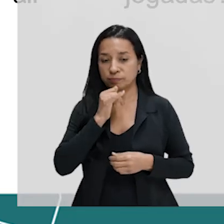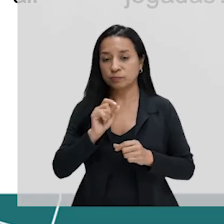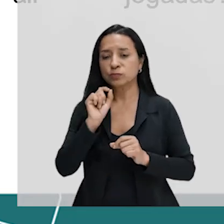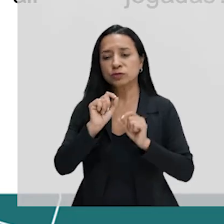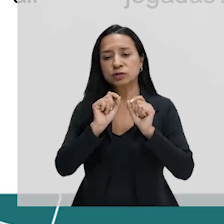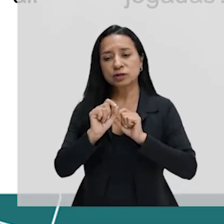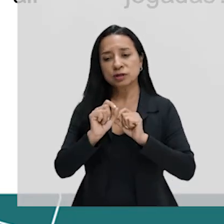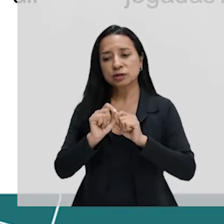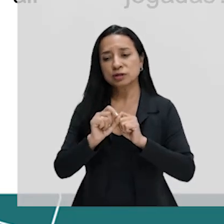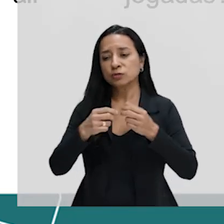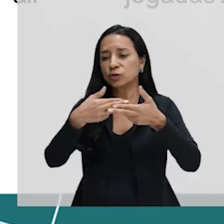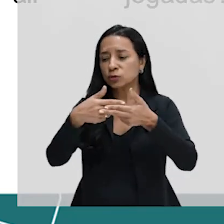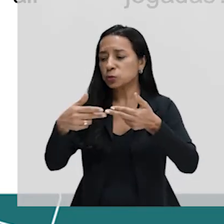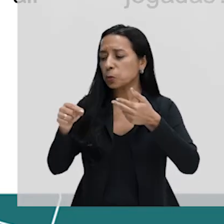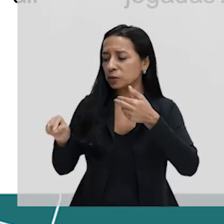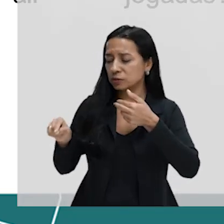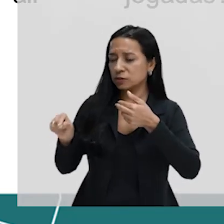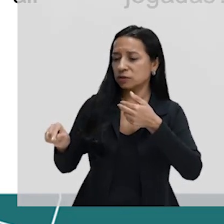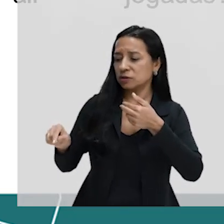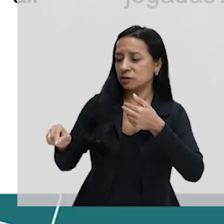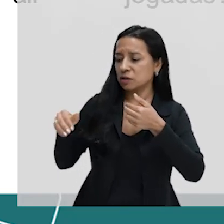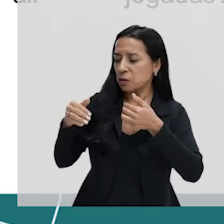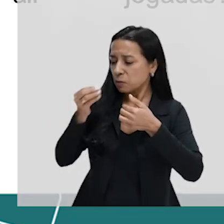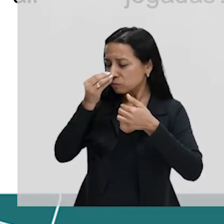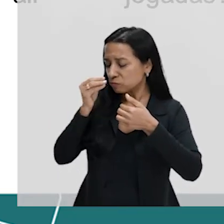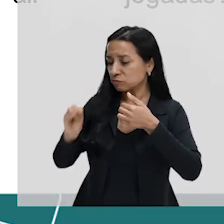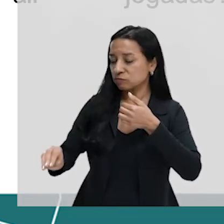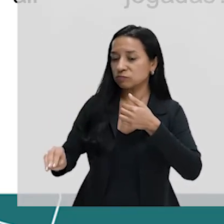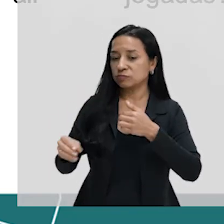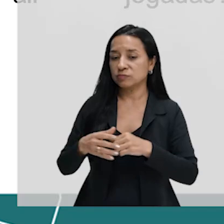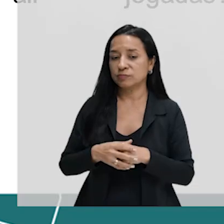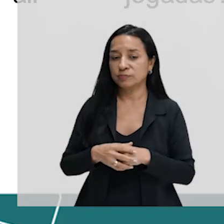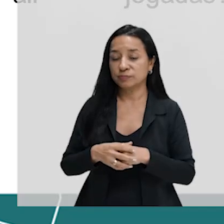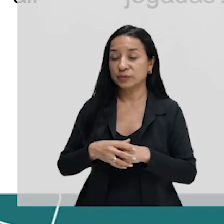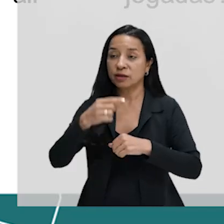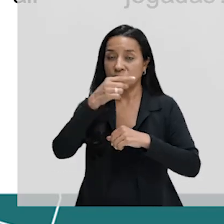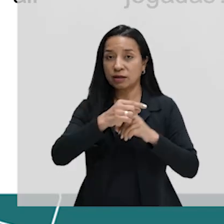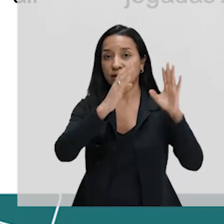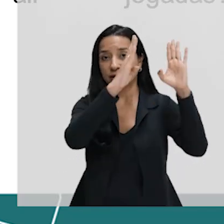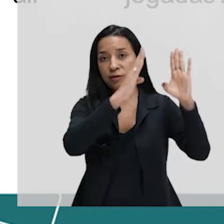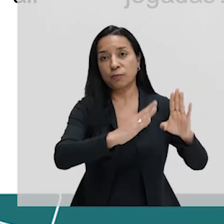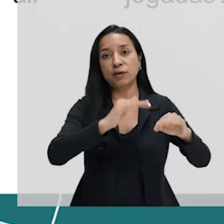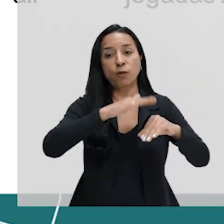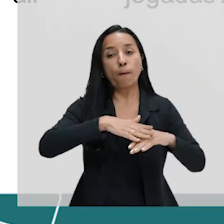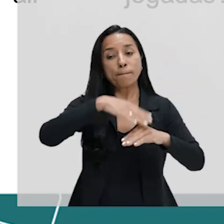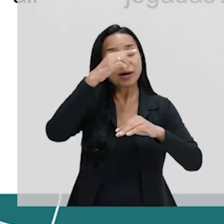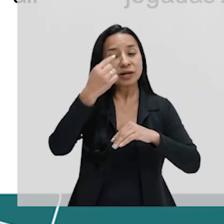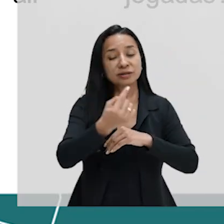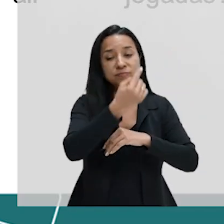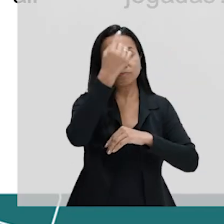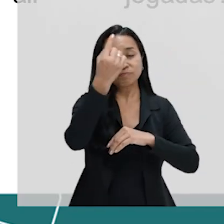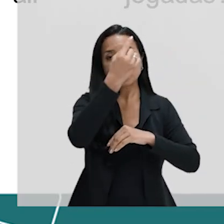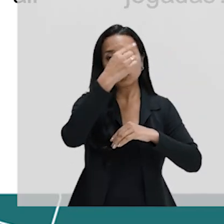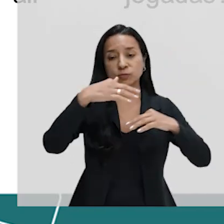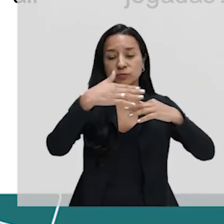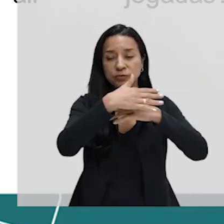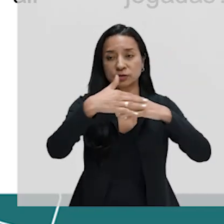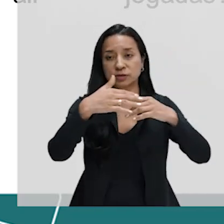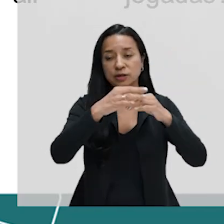são aquelas coisas ali jogadas? Aquele prédio é o mais alto da cidade, ou seja, está